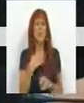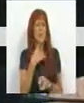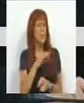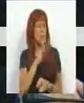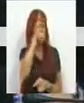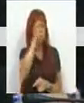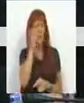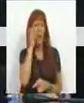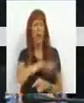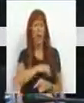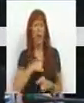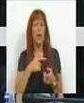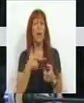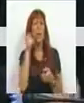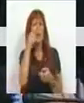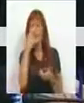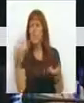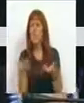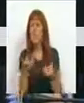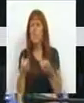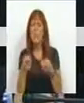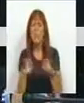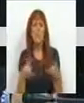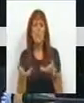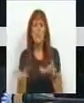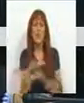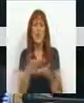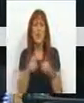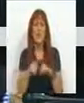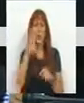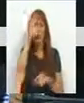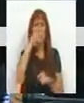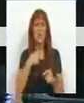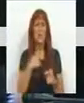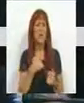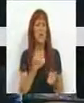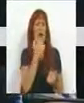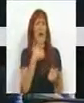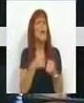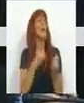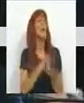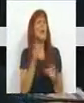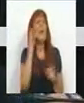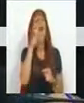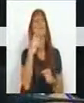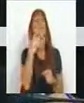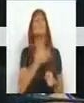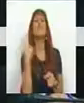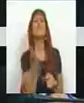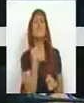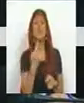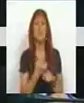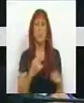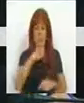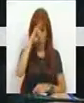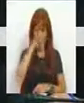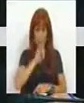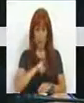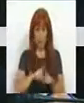perguntava-lhe, Sr. Ministro, quem é o interlocutor privilegiado do Governo e o desenlace do agrado de todos, quem são os todos? Porque eu